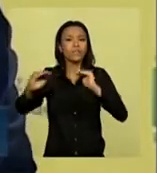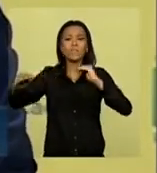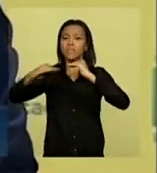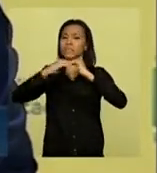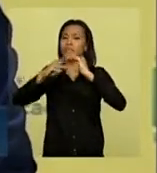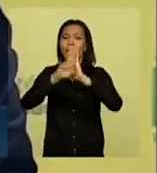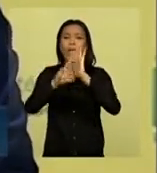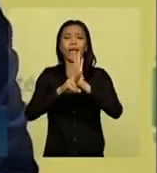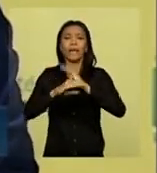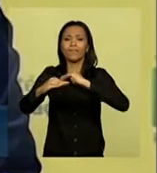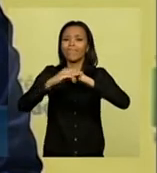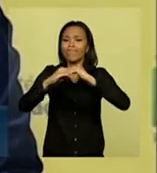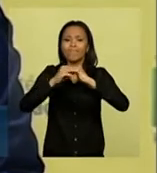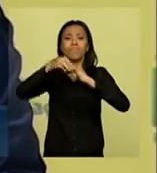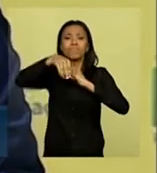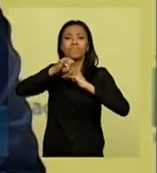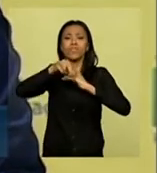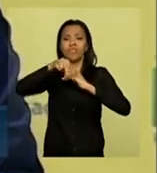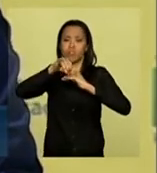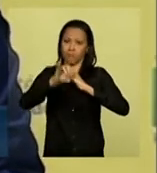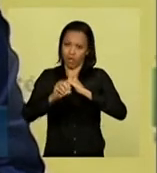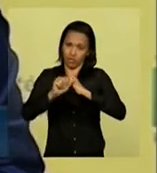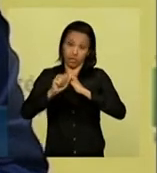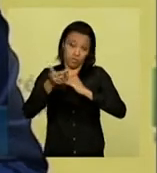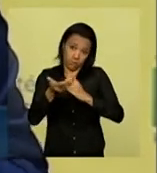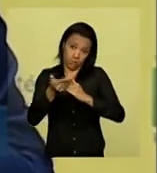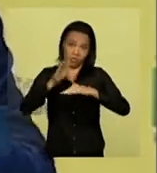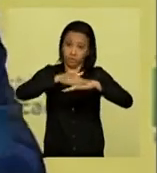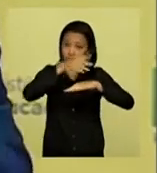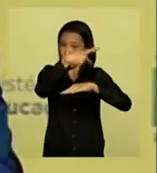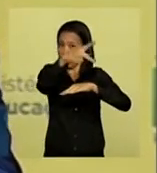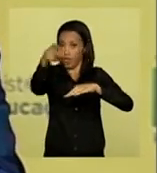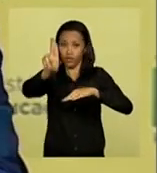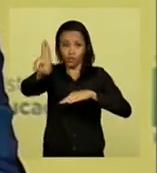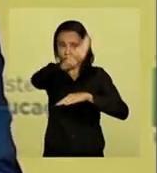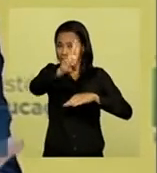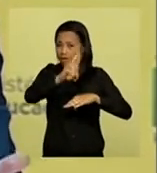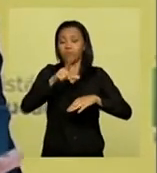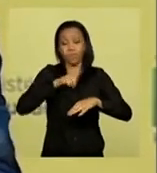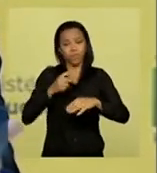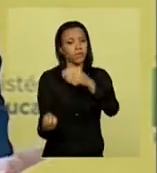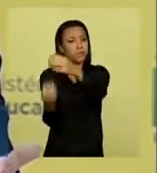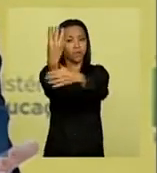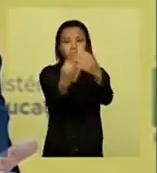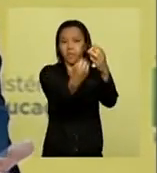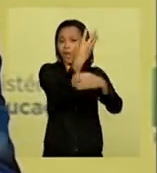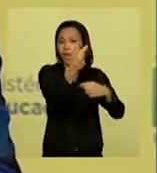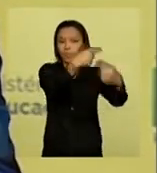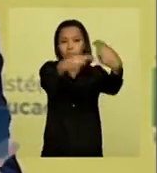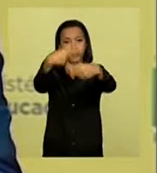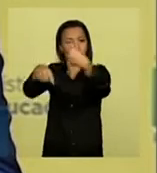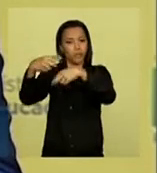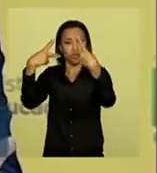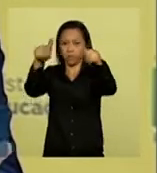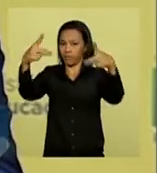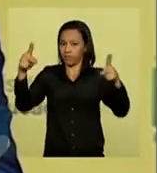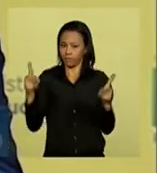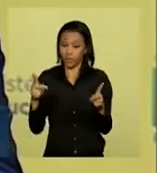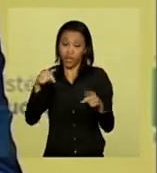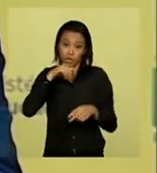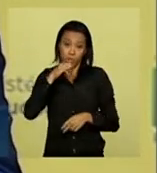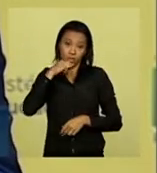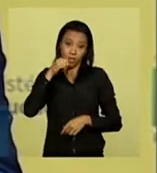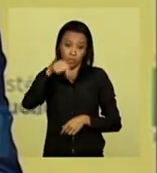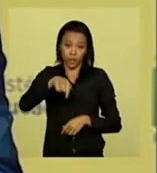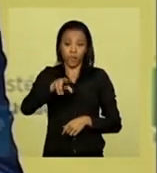padrão nas ou não mas isso não significa que as Universidades não possam ter políticas próprias por dia para que eu citei o NB para dar o exemplo que